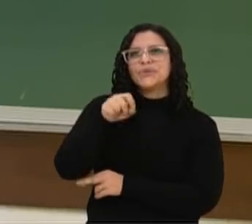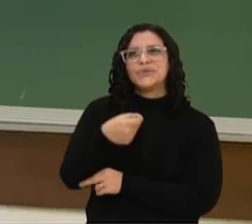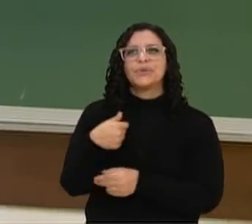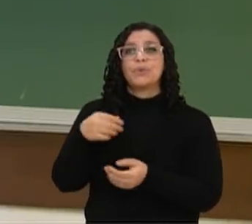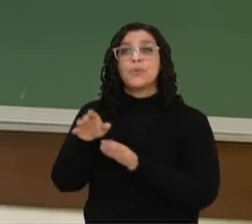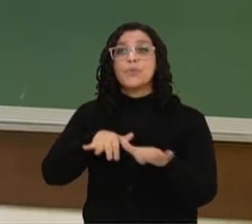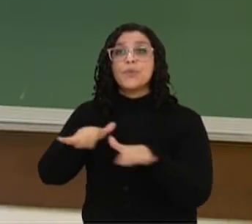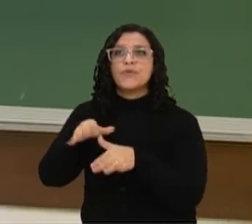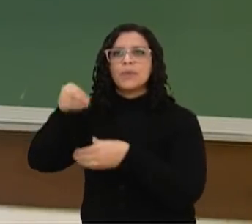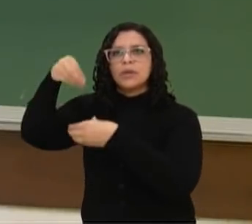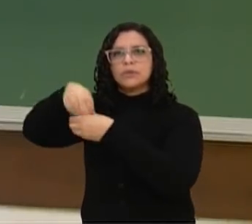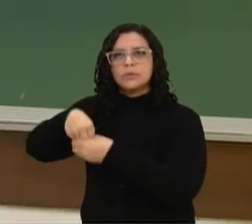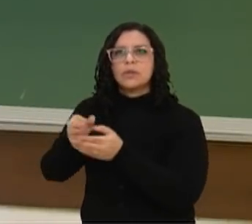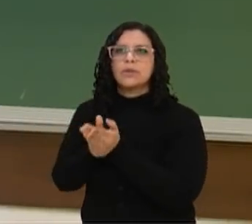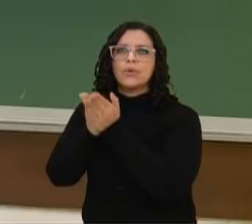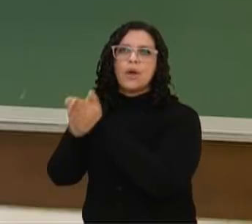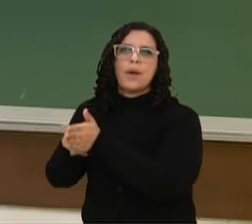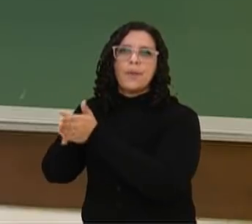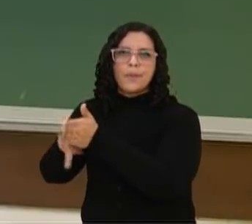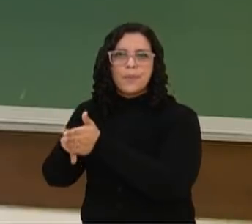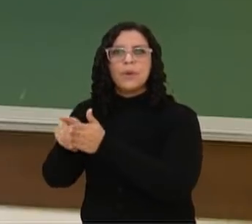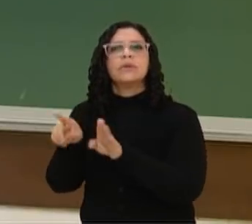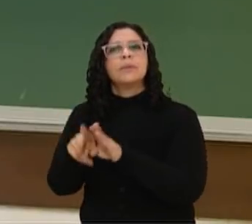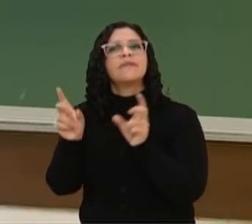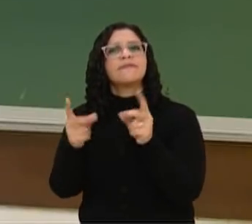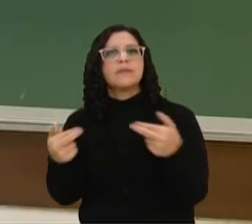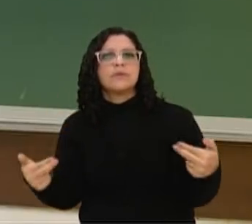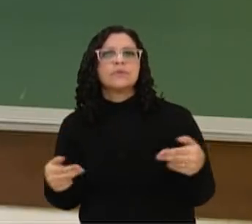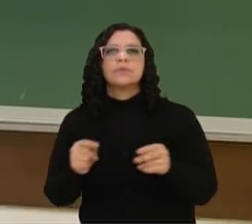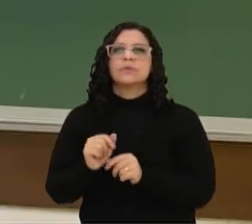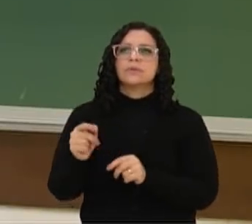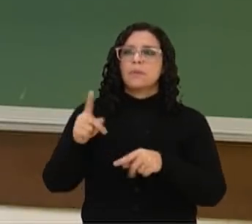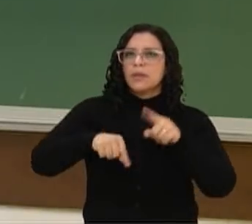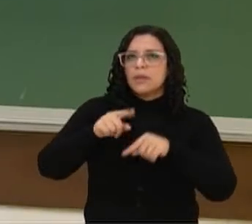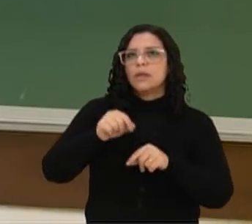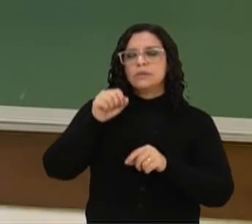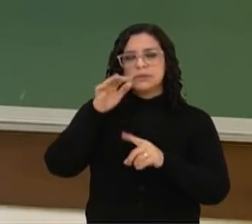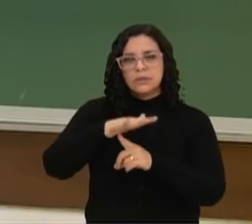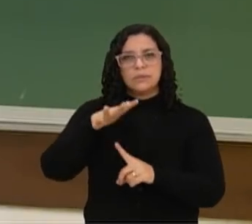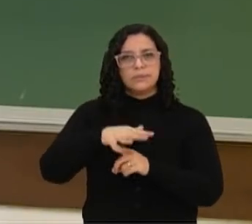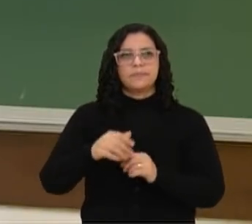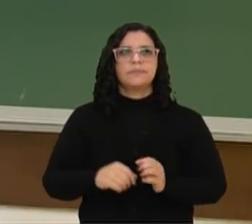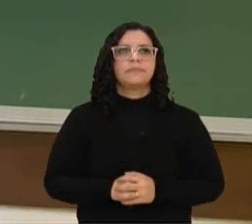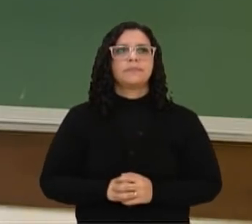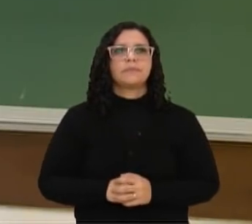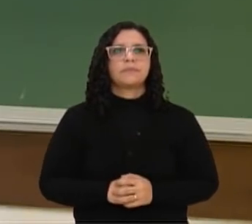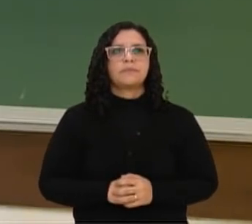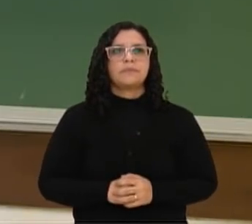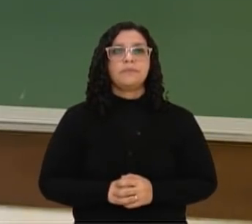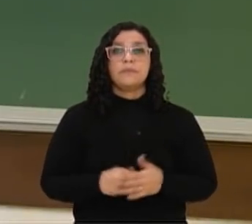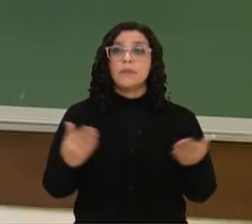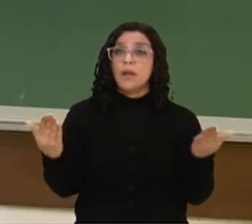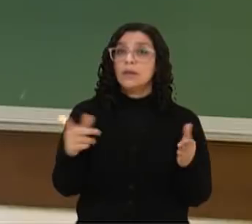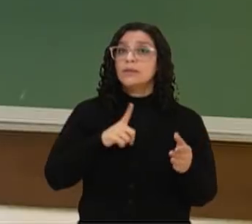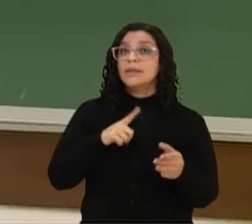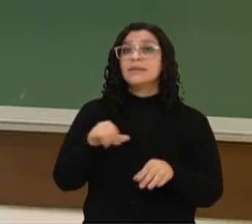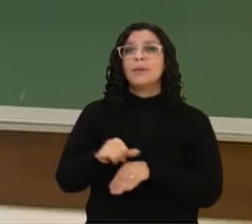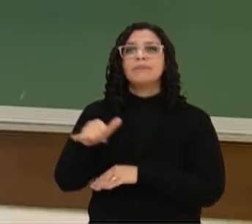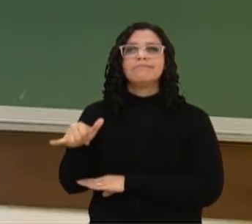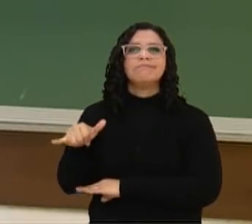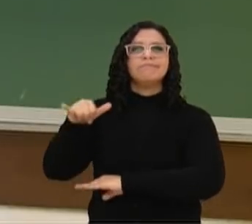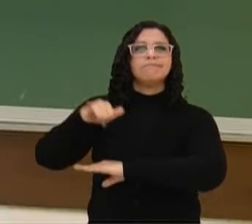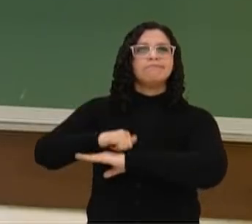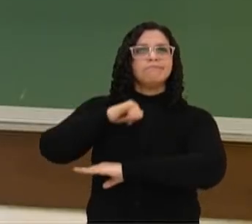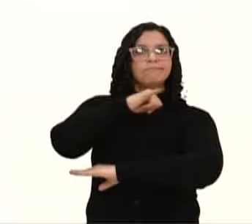essa movimentação, com essa circulação de mercadorias, de produtos no nosso estado, certo? E aí, aeroportos,